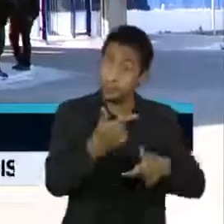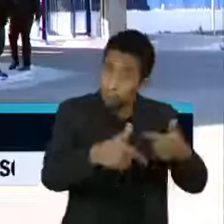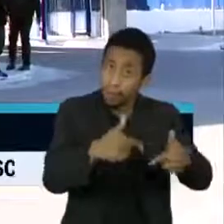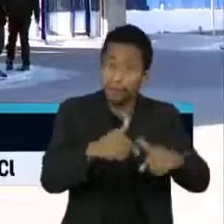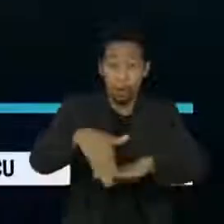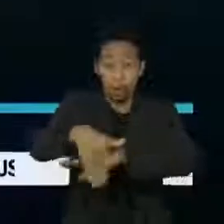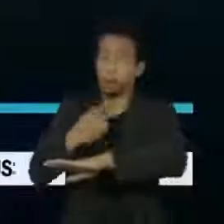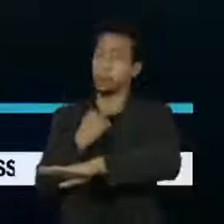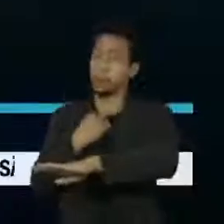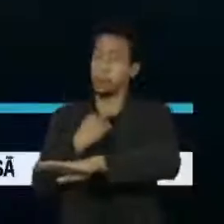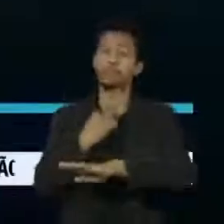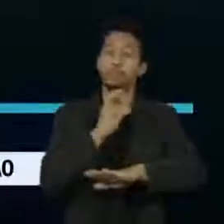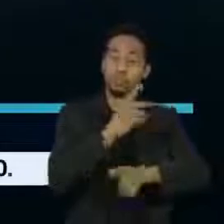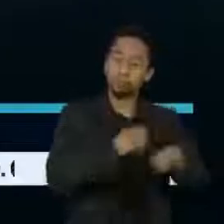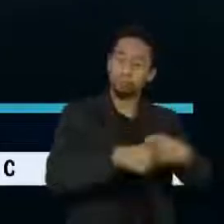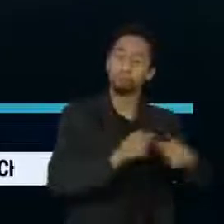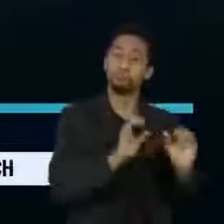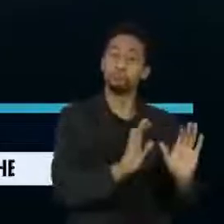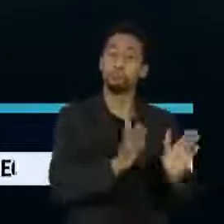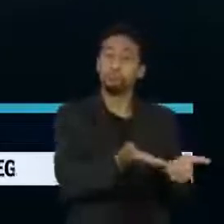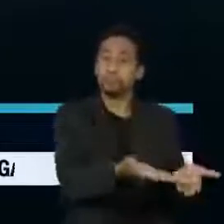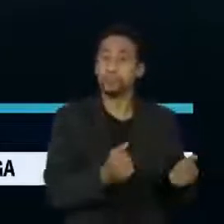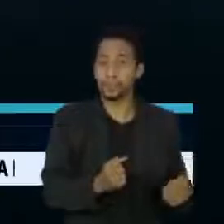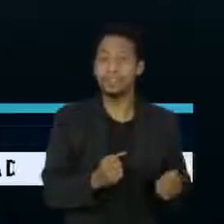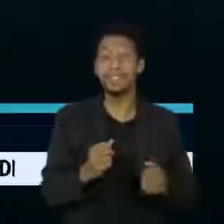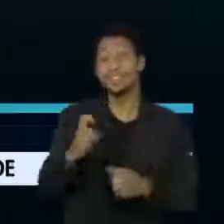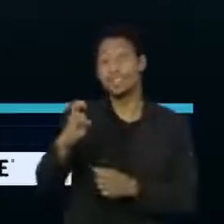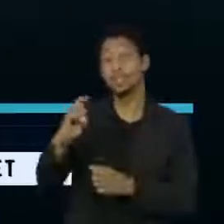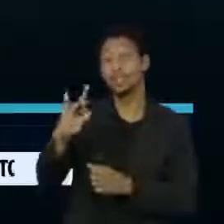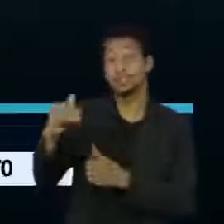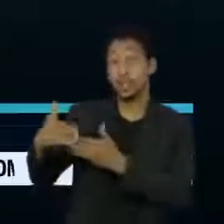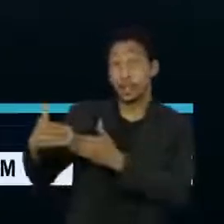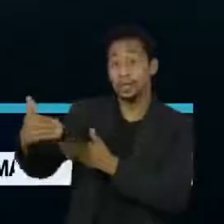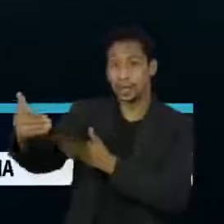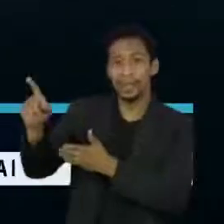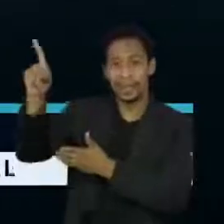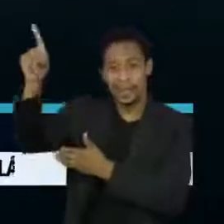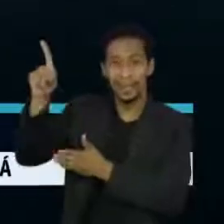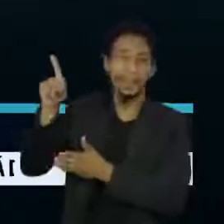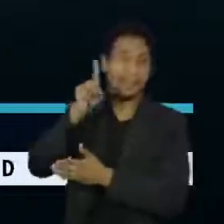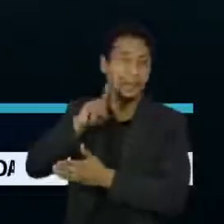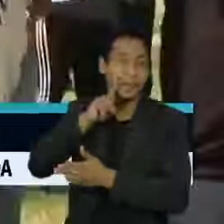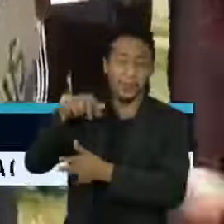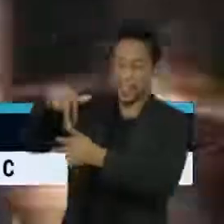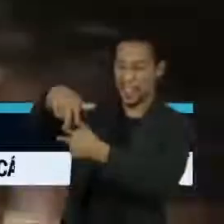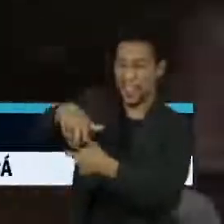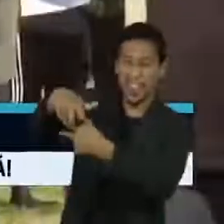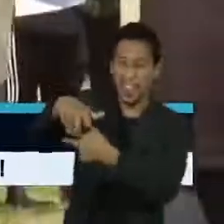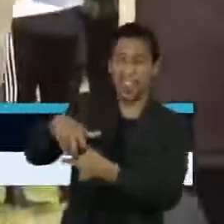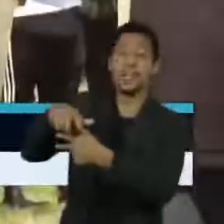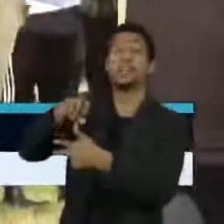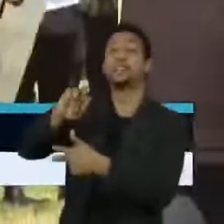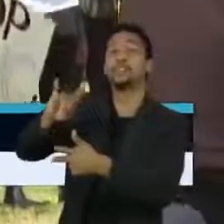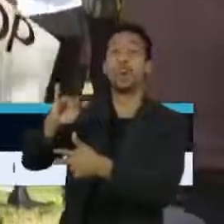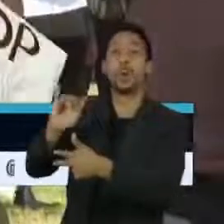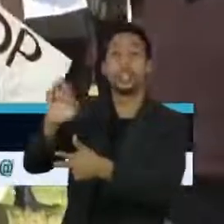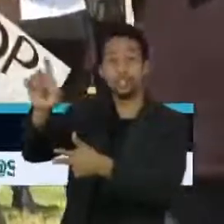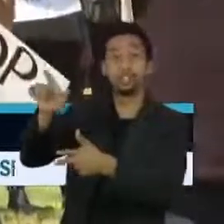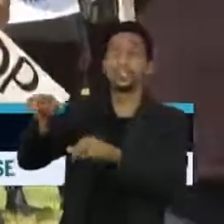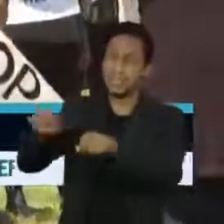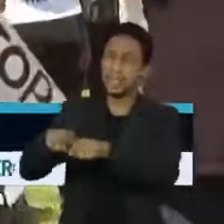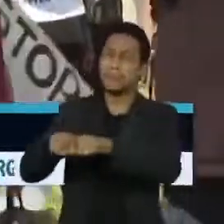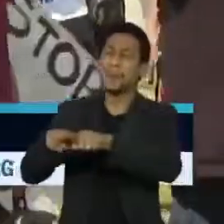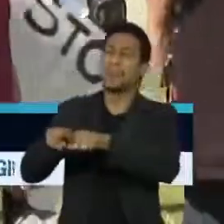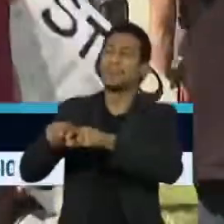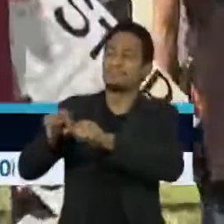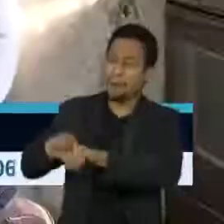das ruas. O caso aconteceu 5 dias depois da morte de George Floyd nos Estados Unidos e em meio a manifestações ao redor do mundo